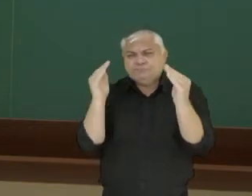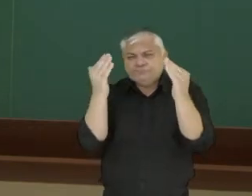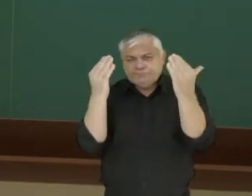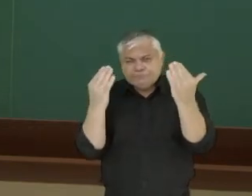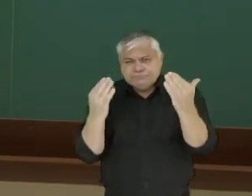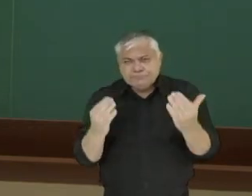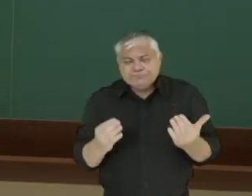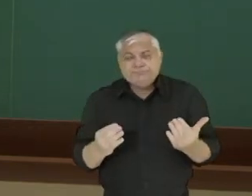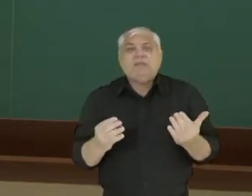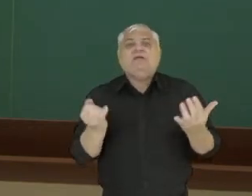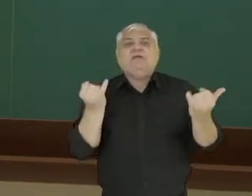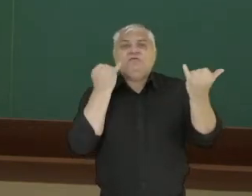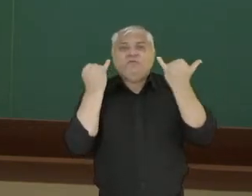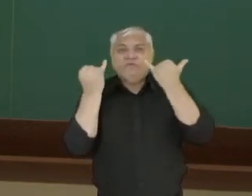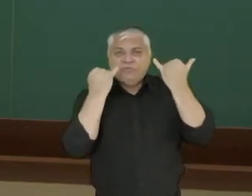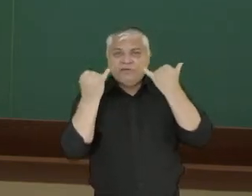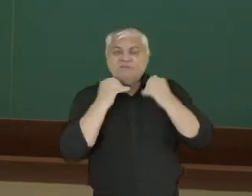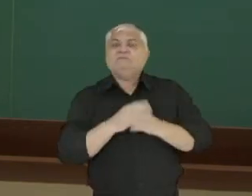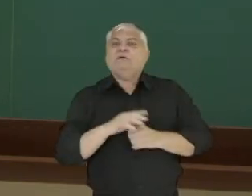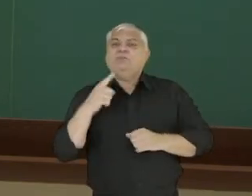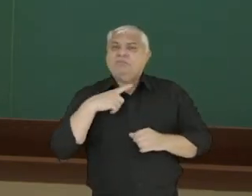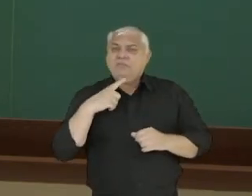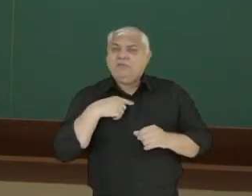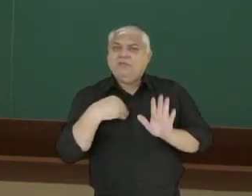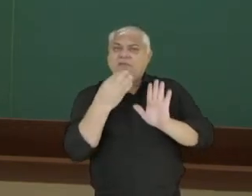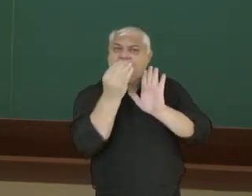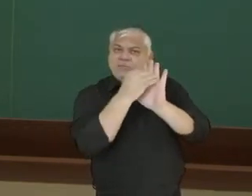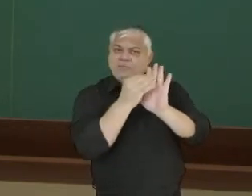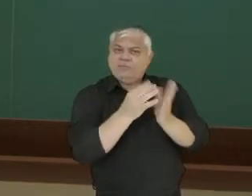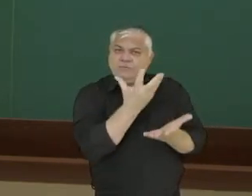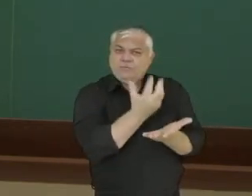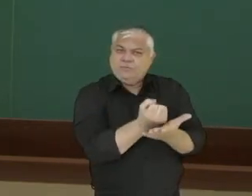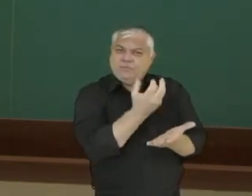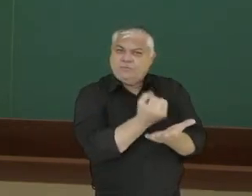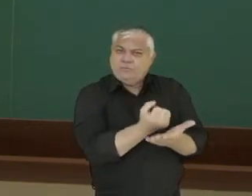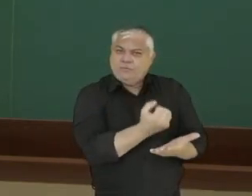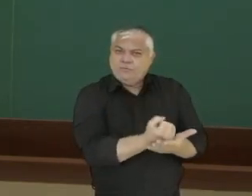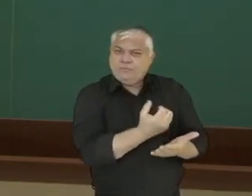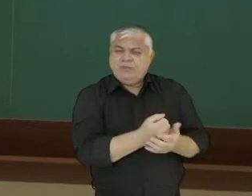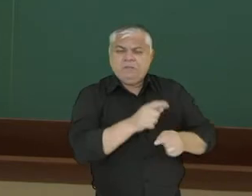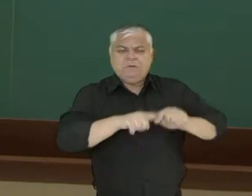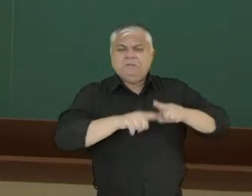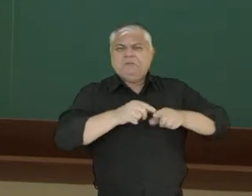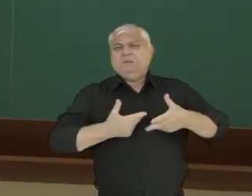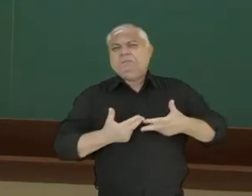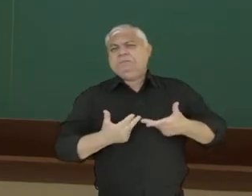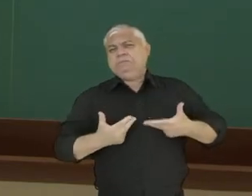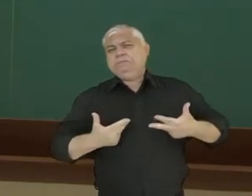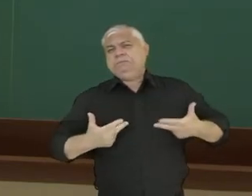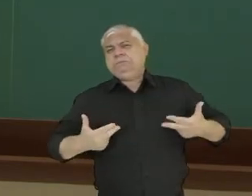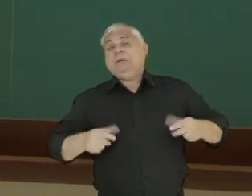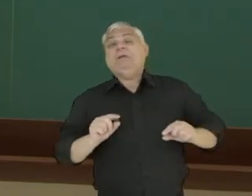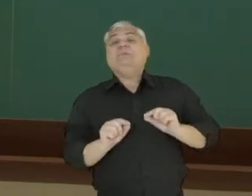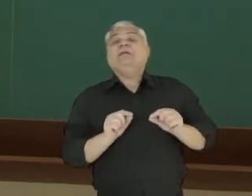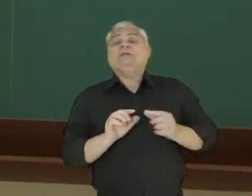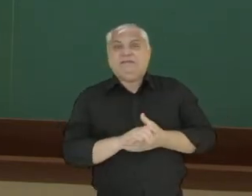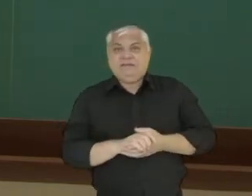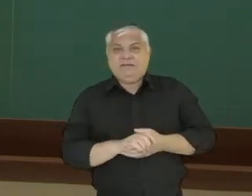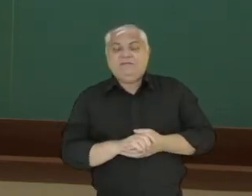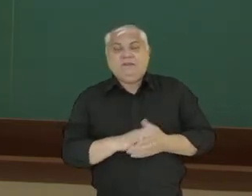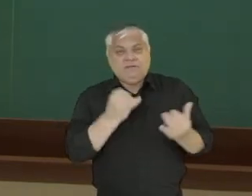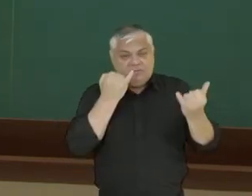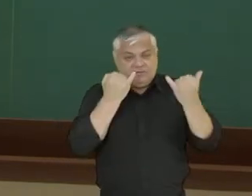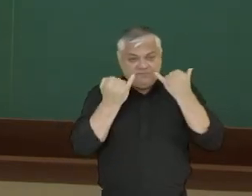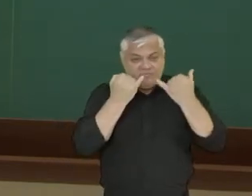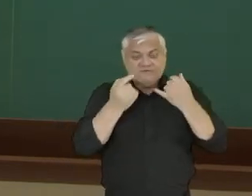de informações, é um grande banco de dados que interliga uma série de ferramentas com uma série de dados para que essas